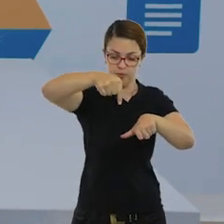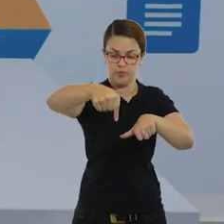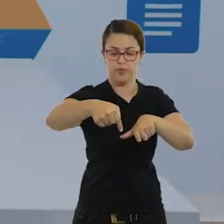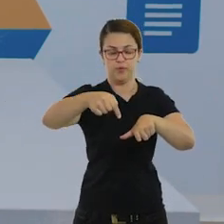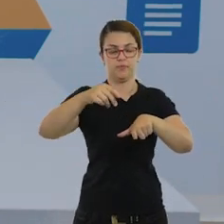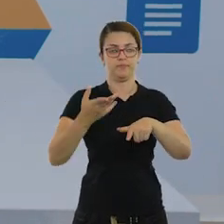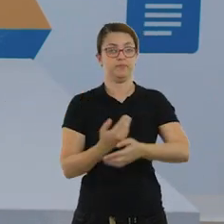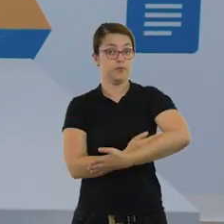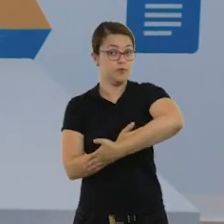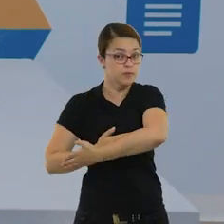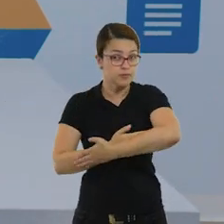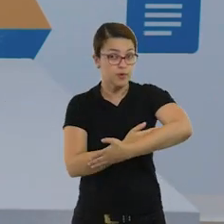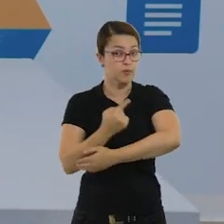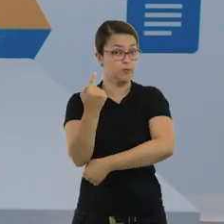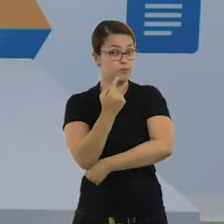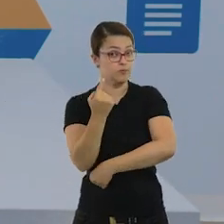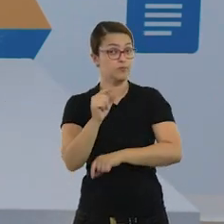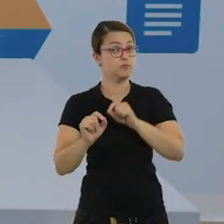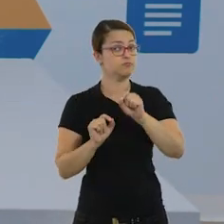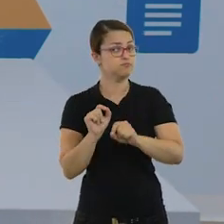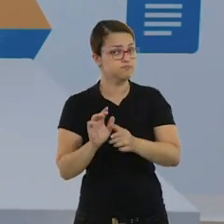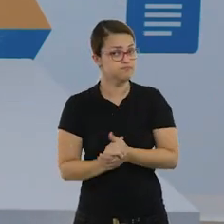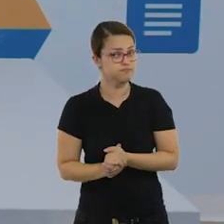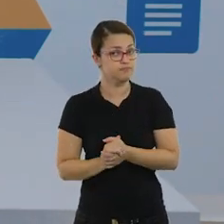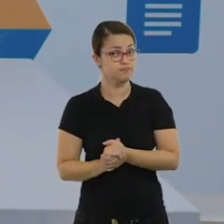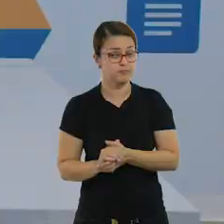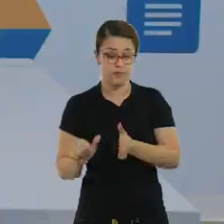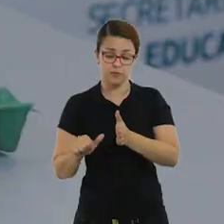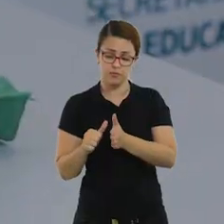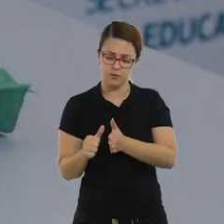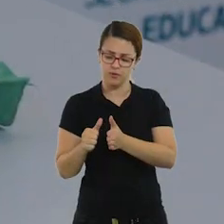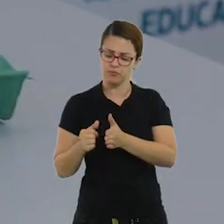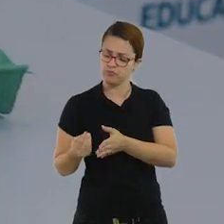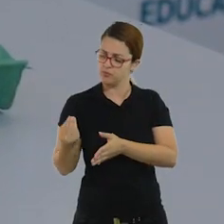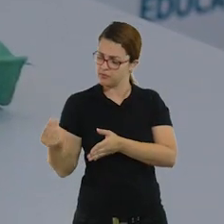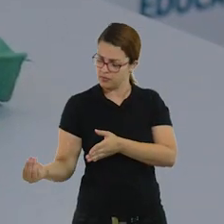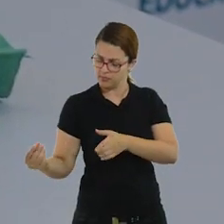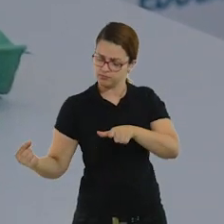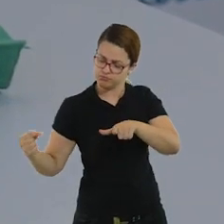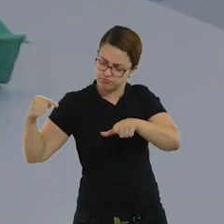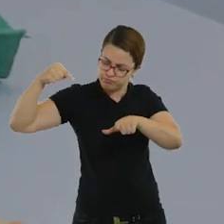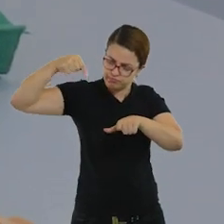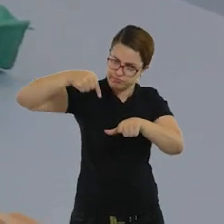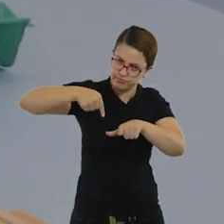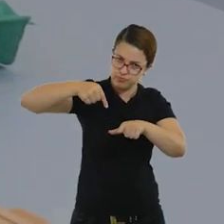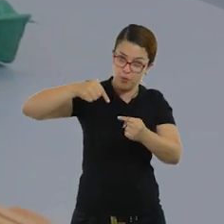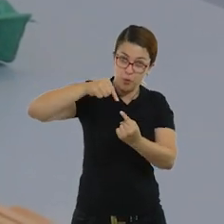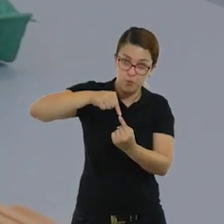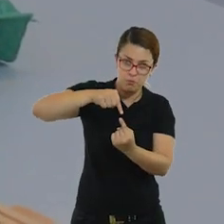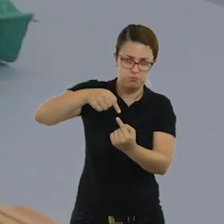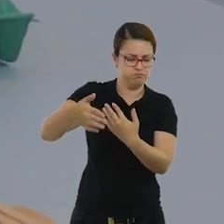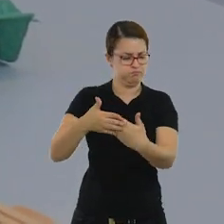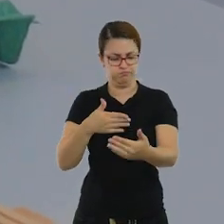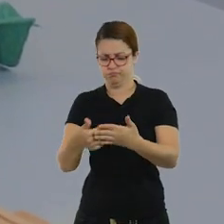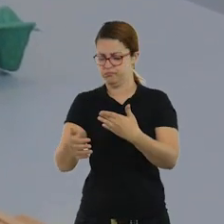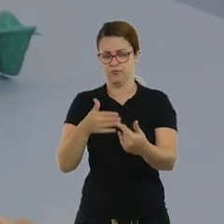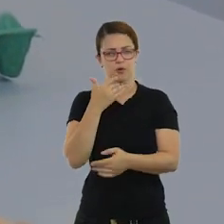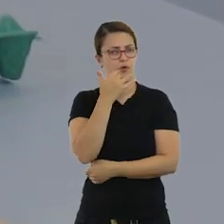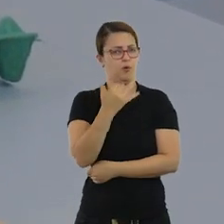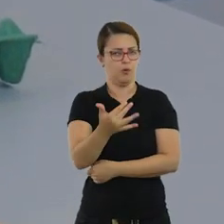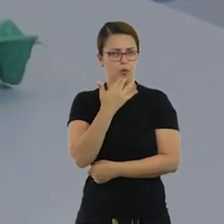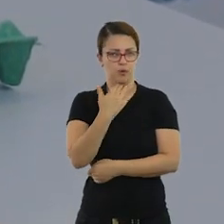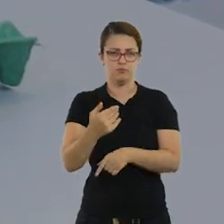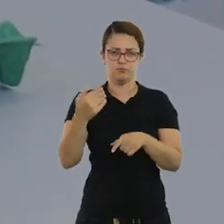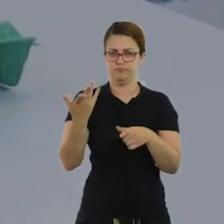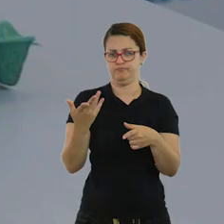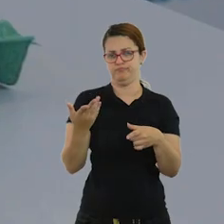para berçário 1, você vai deixar simplesmente que ele encaixe nos buraquinhos. Né? Não importa a cor, você